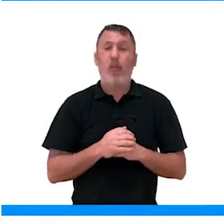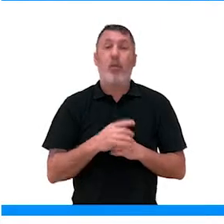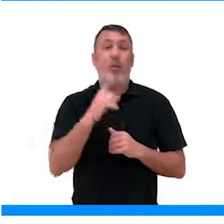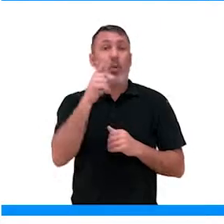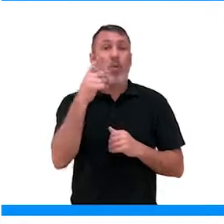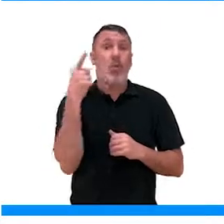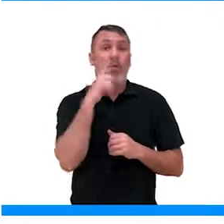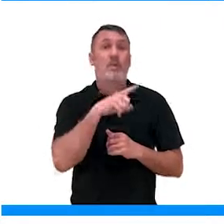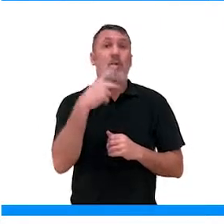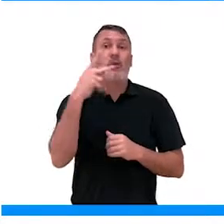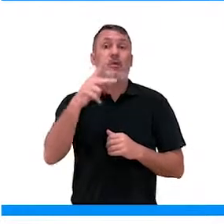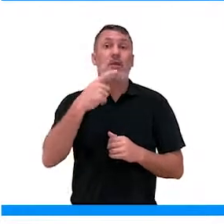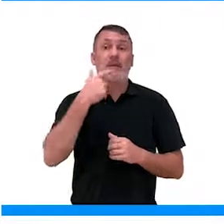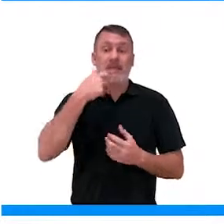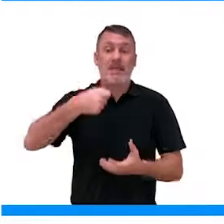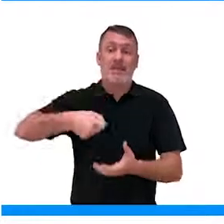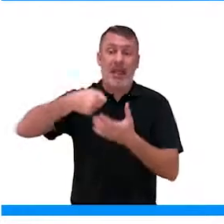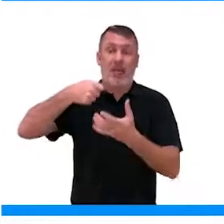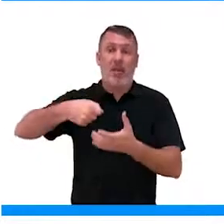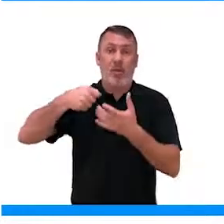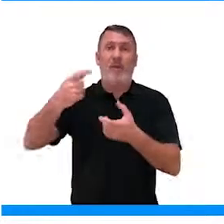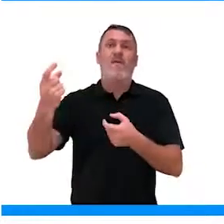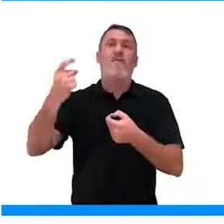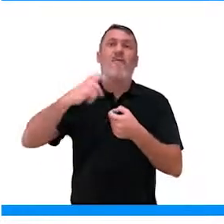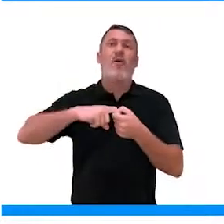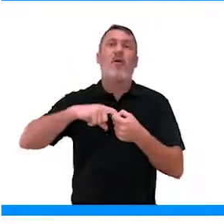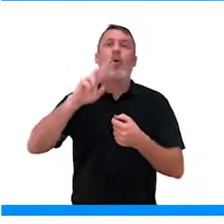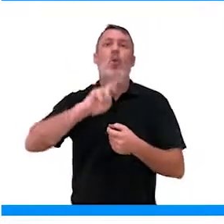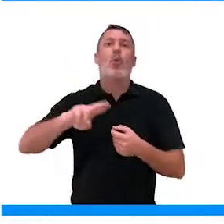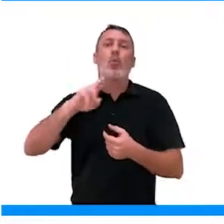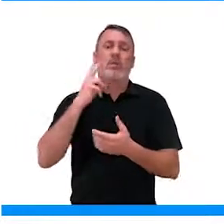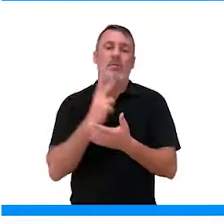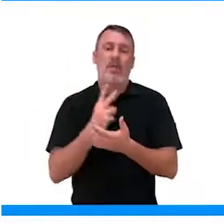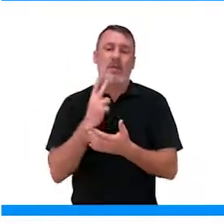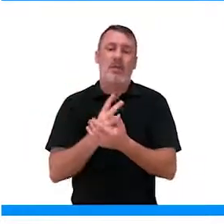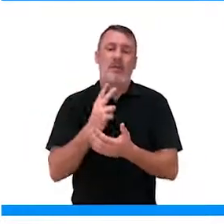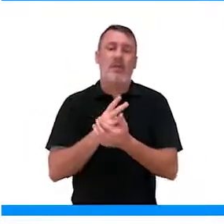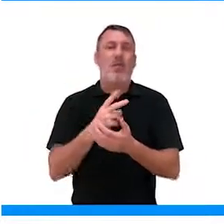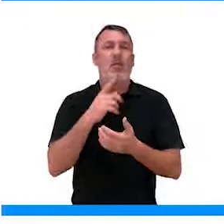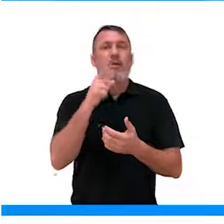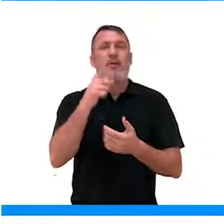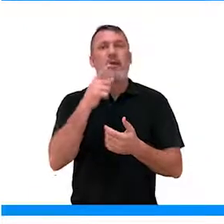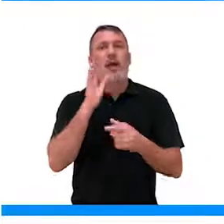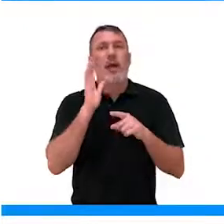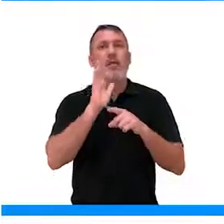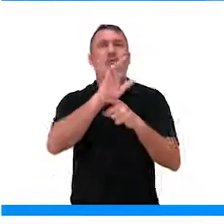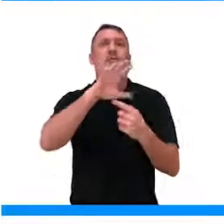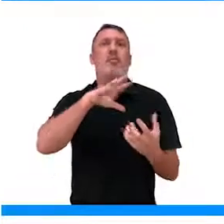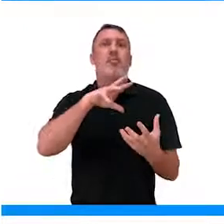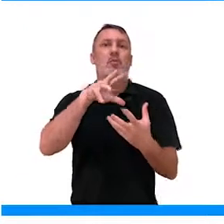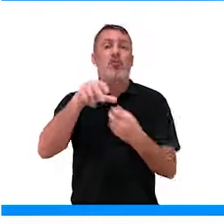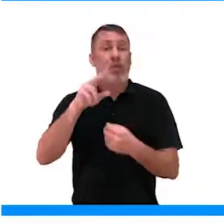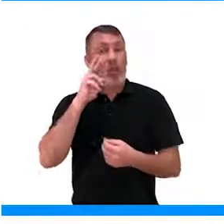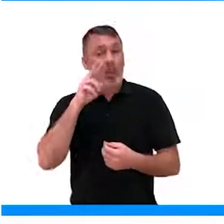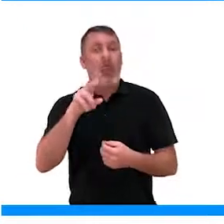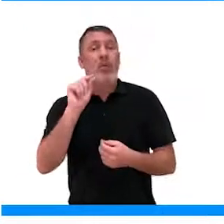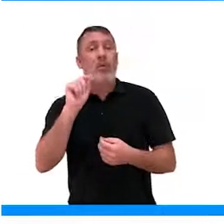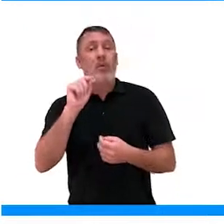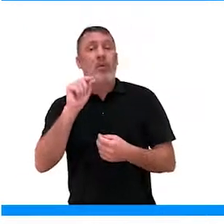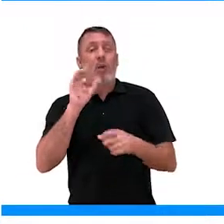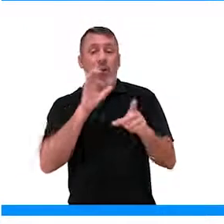Garanta sua sacola retornável, sem sua ajuda o mundo é insustentável. Eu estou pedindo ajuda, quer